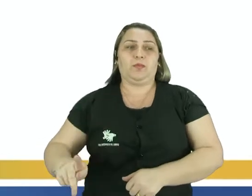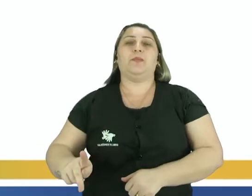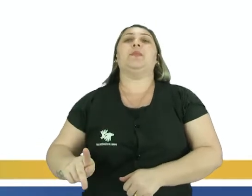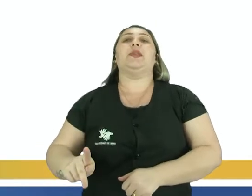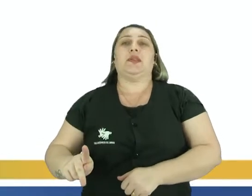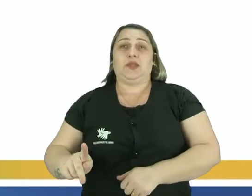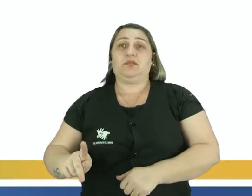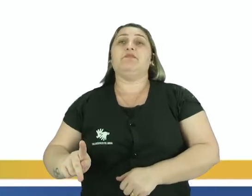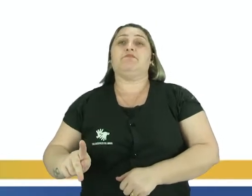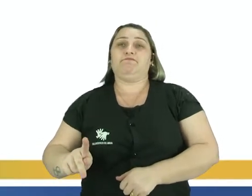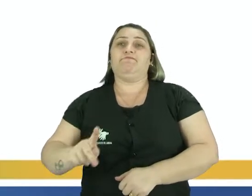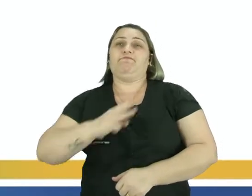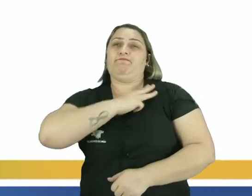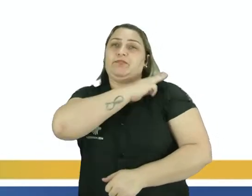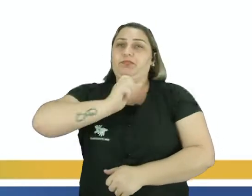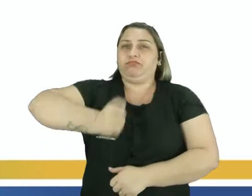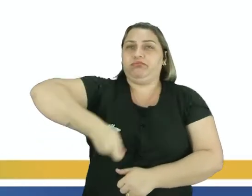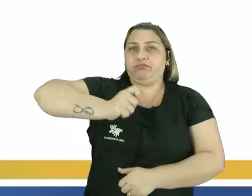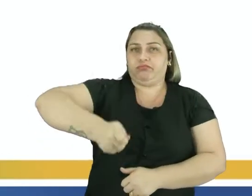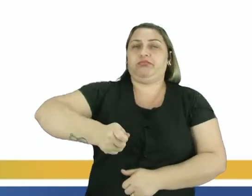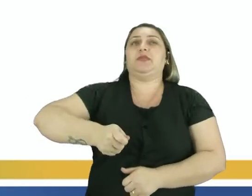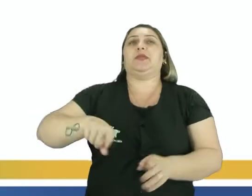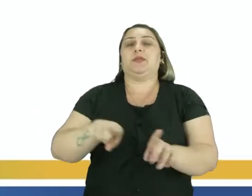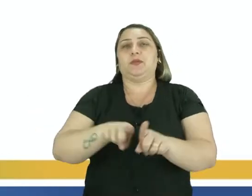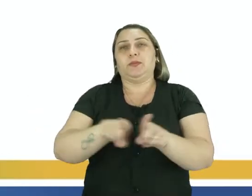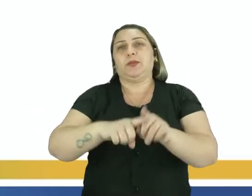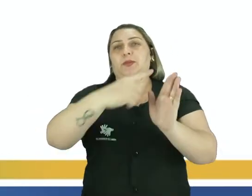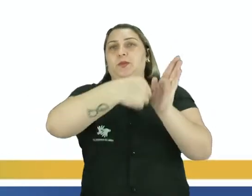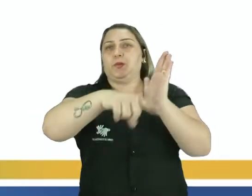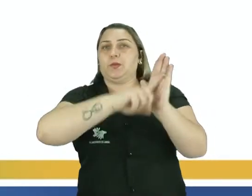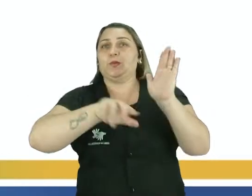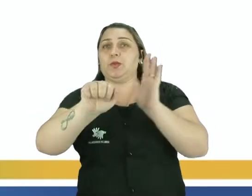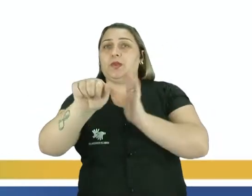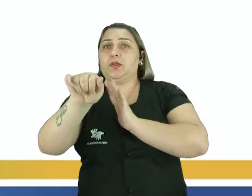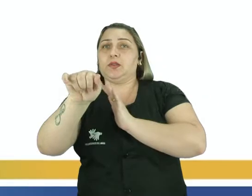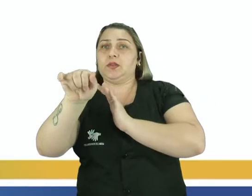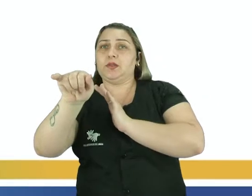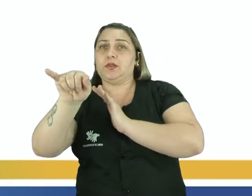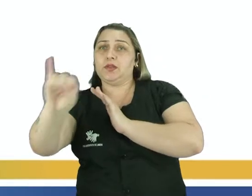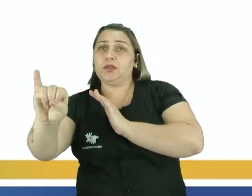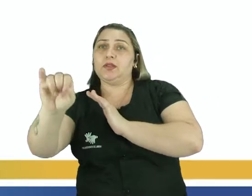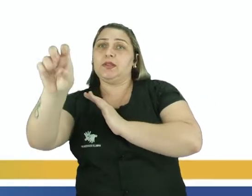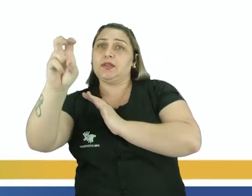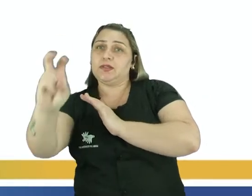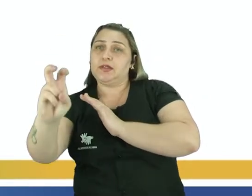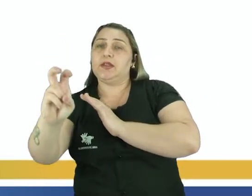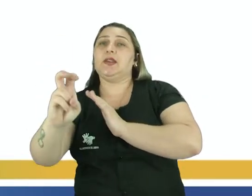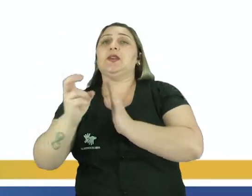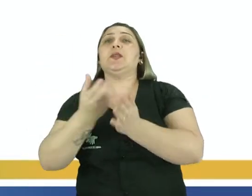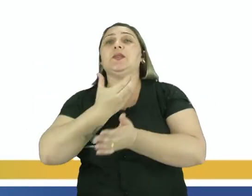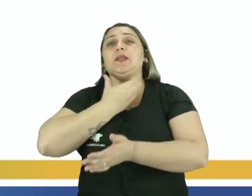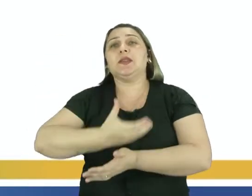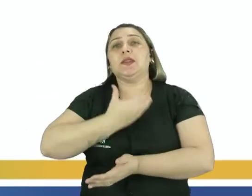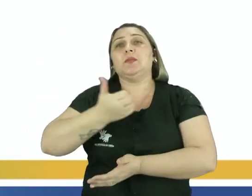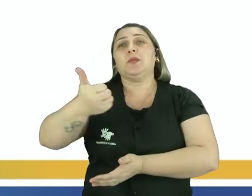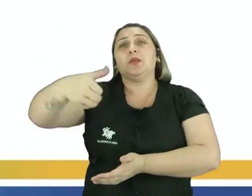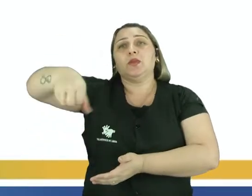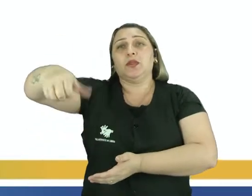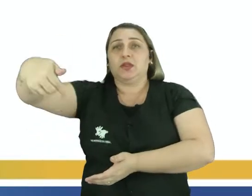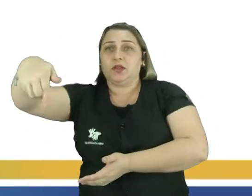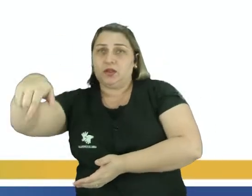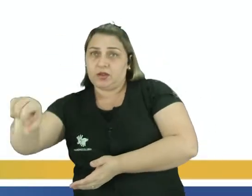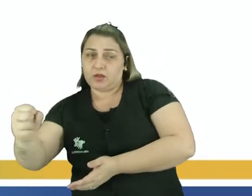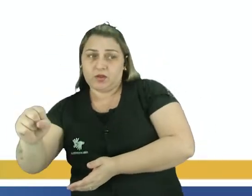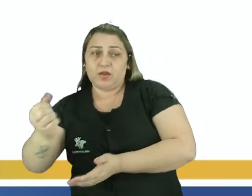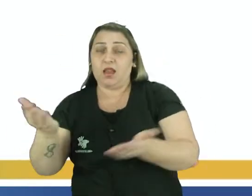militar. Aí a gente vai ter a revogação do AI-5, do Ato Institucional número 5, que vai acontecer em dezembro de 1978. Então, a partir